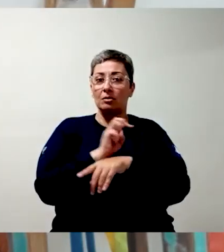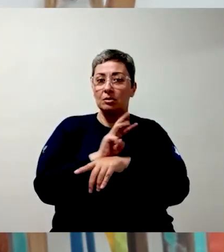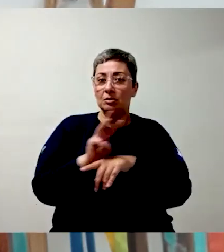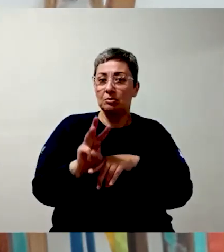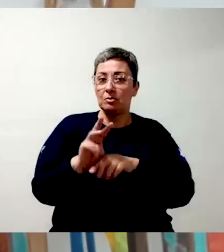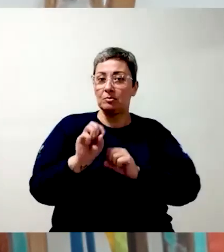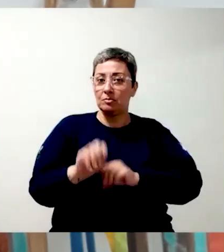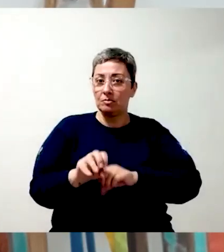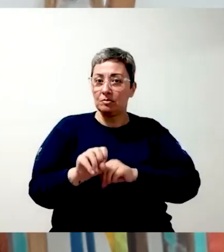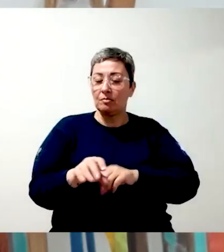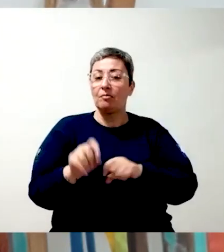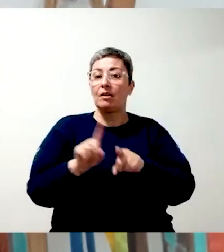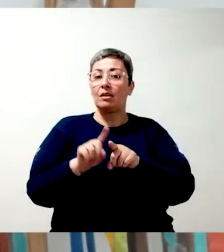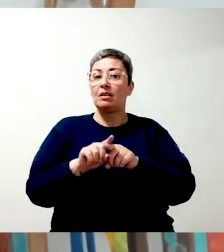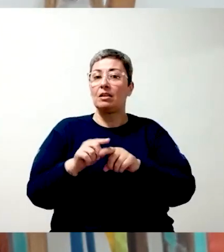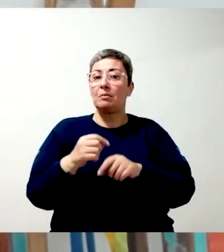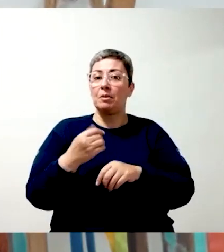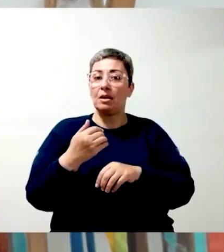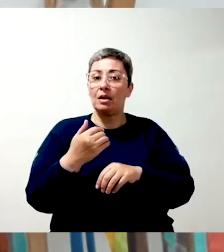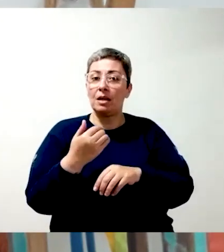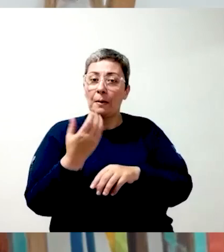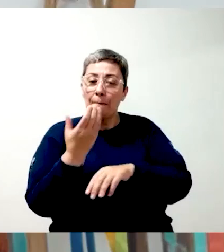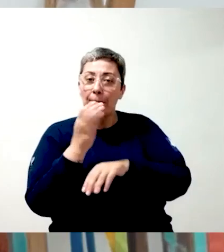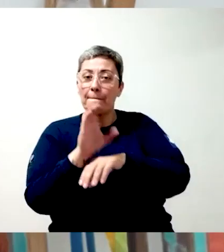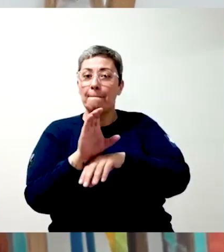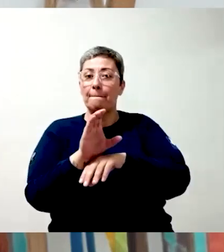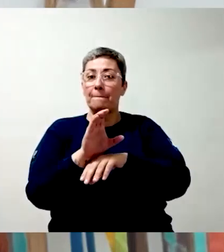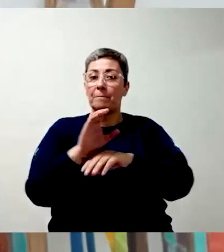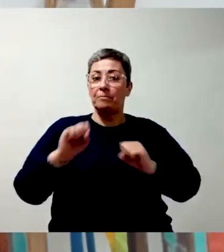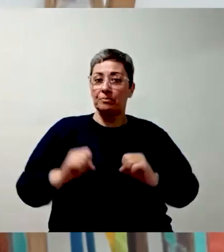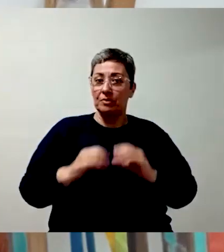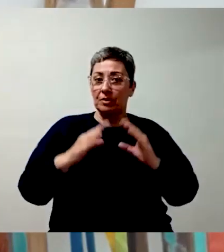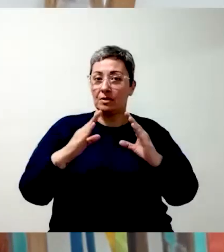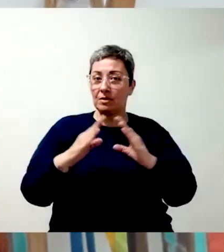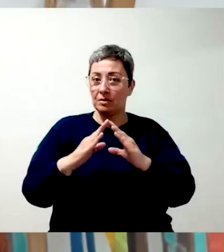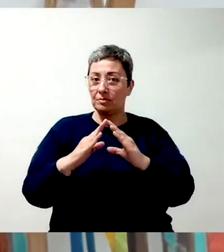da Educação, mandem para os Saberes em Casa.